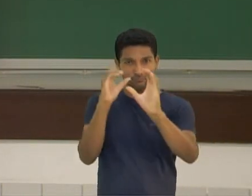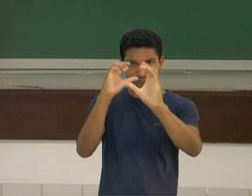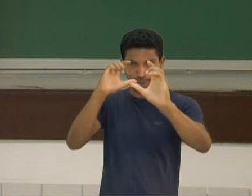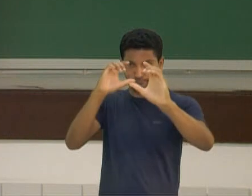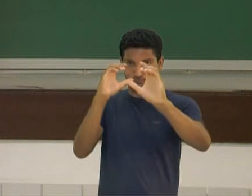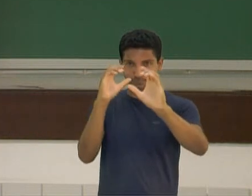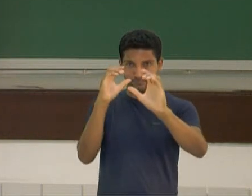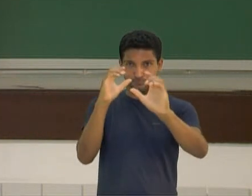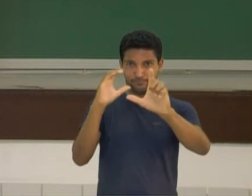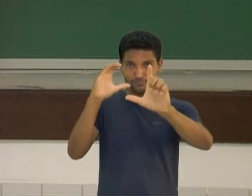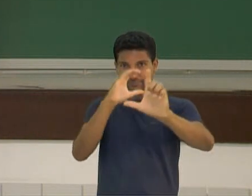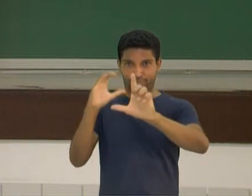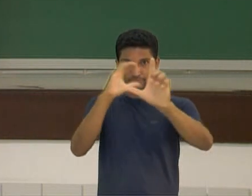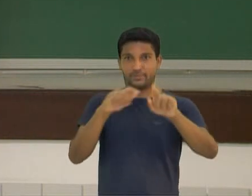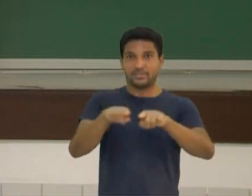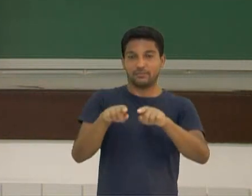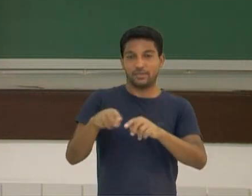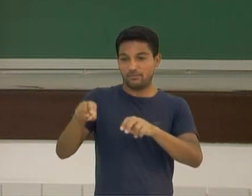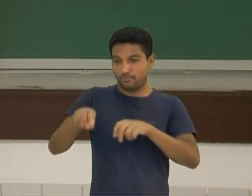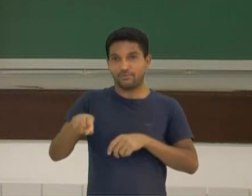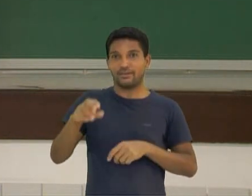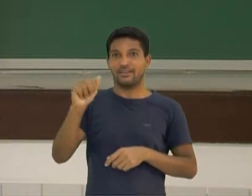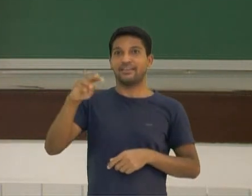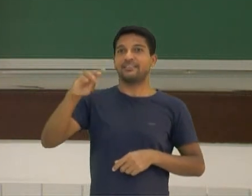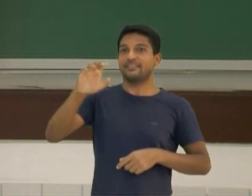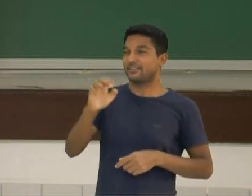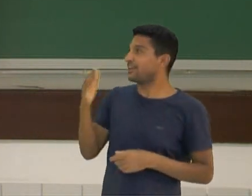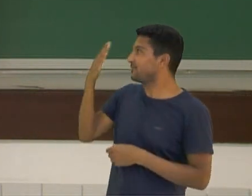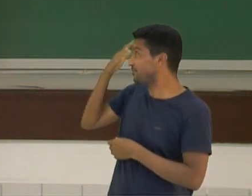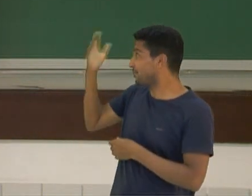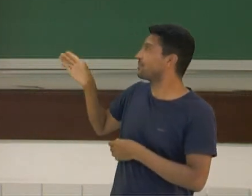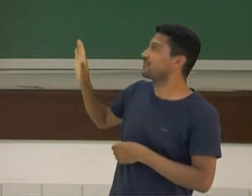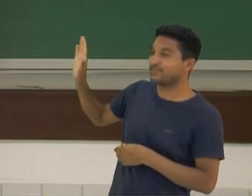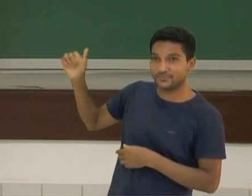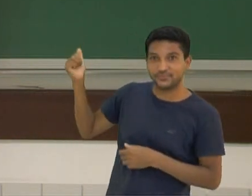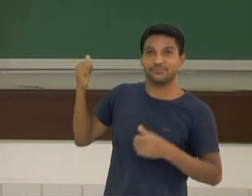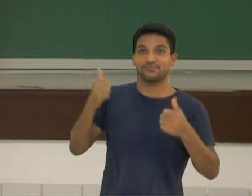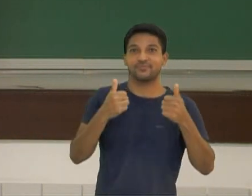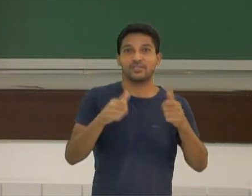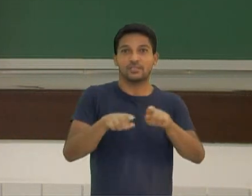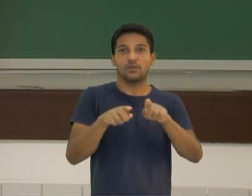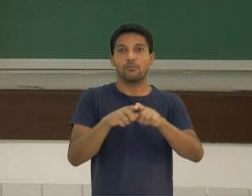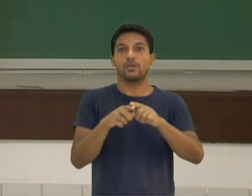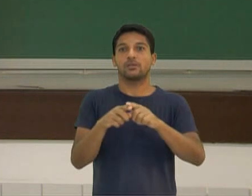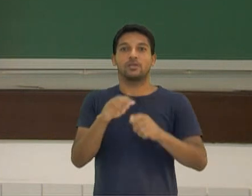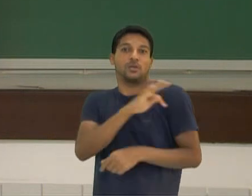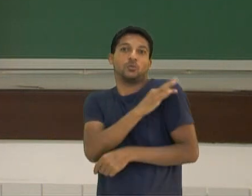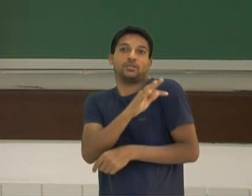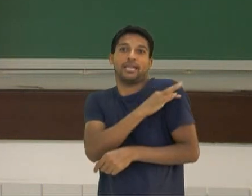junto aí com o André no cameraman. Agradeço ao Isaías também e toda a equipe técnica de